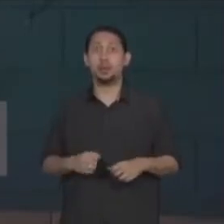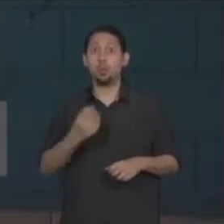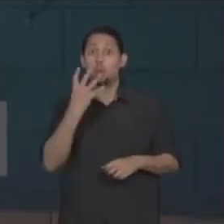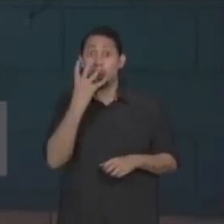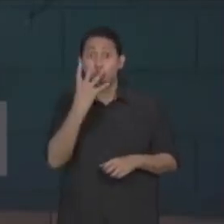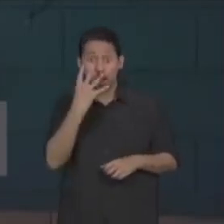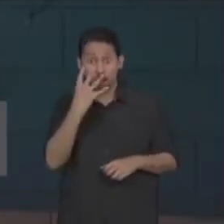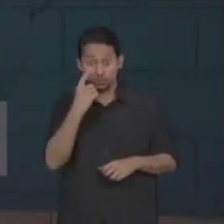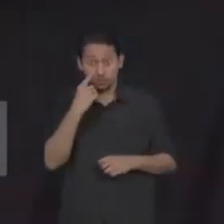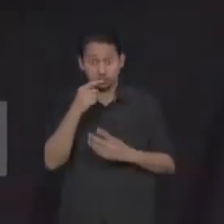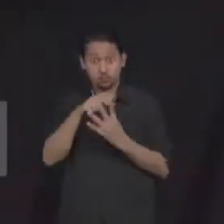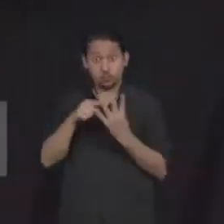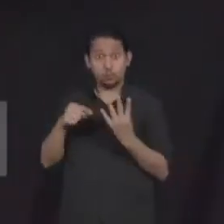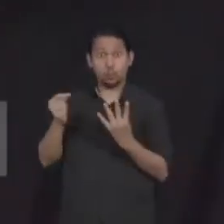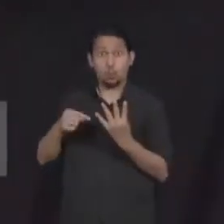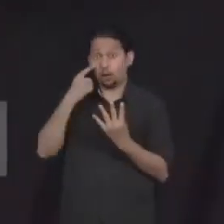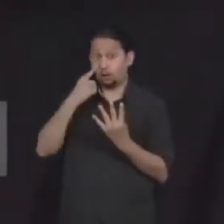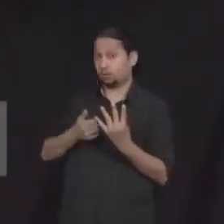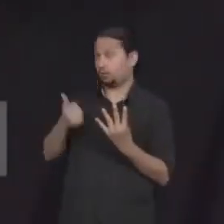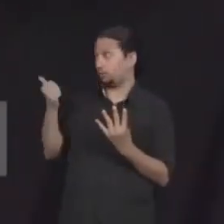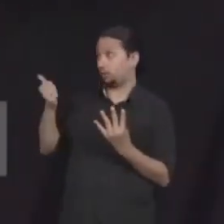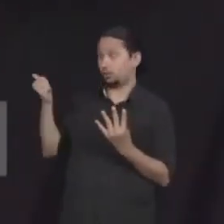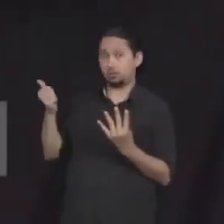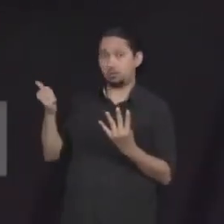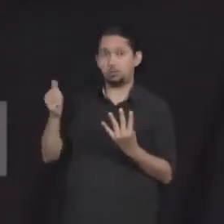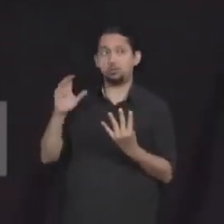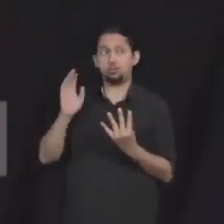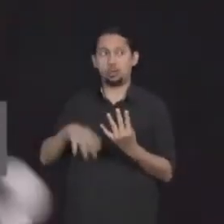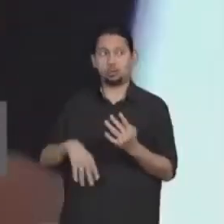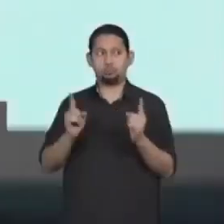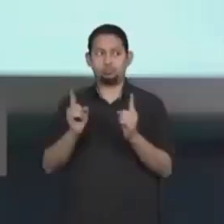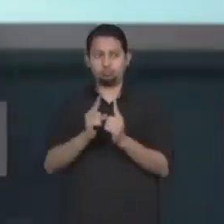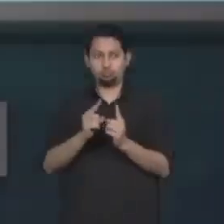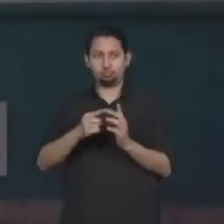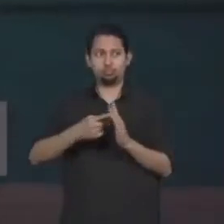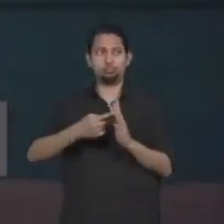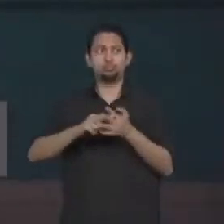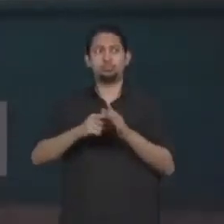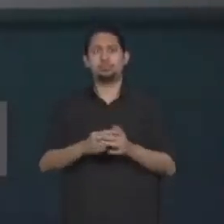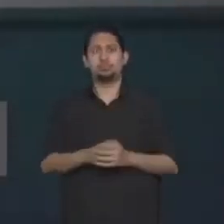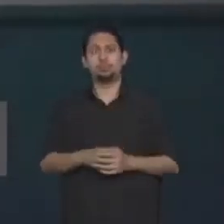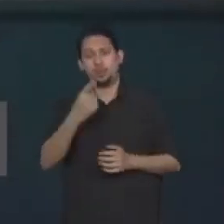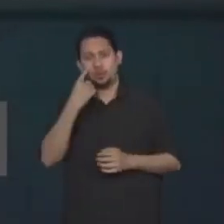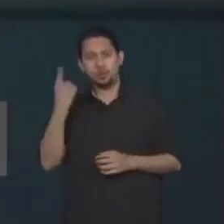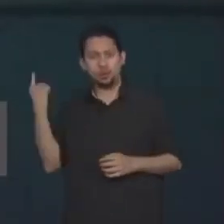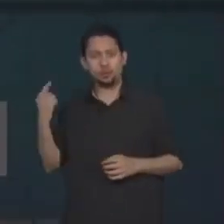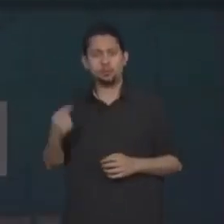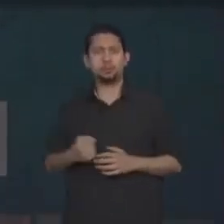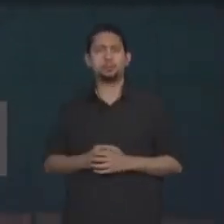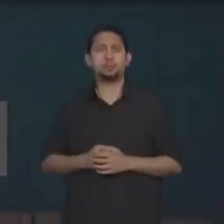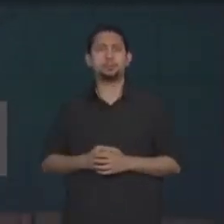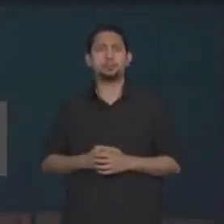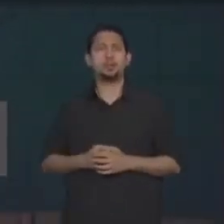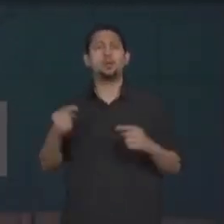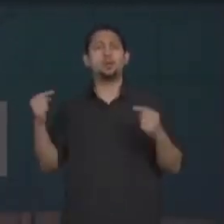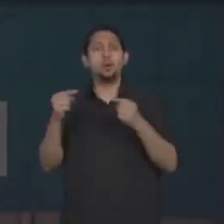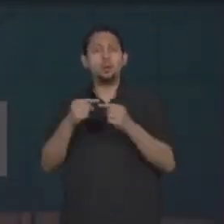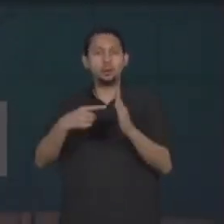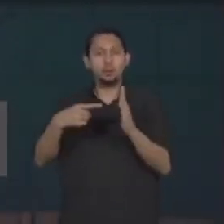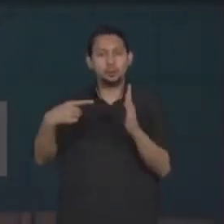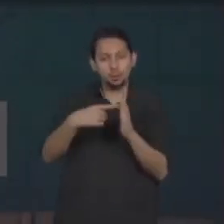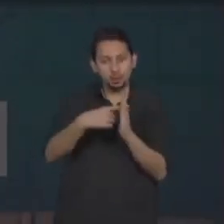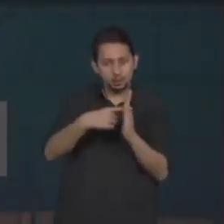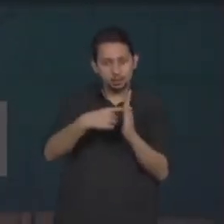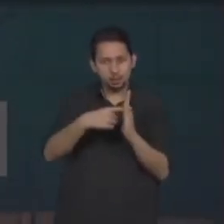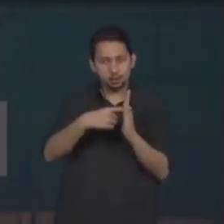dessa daqui, ó. 4 pecinhas dessa. É um pedacinho de palito